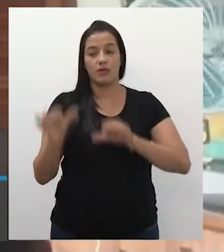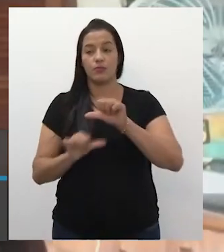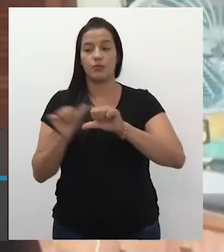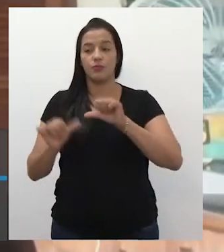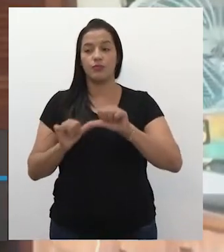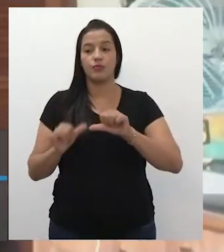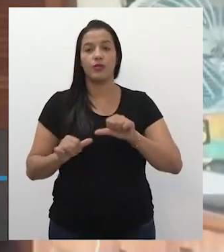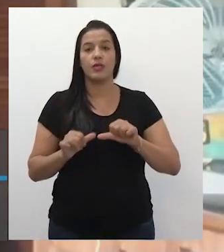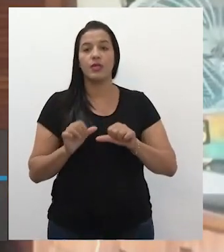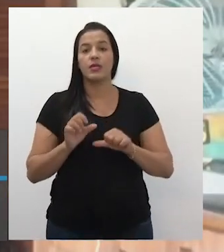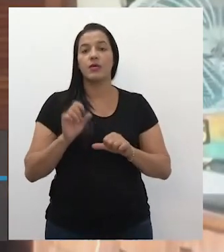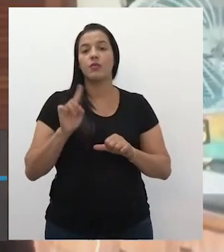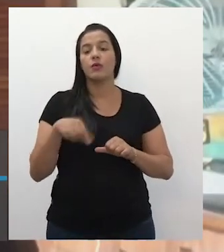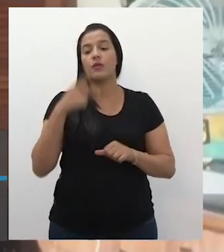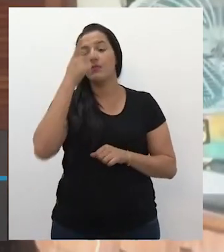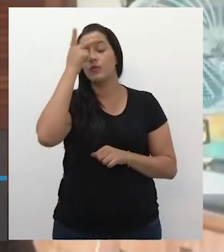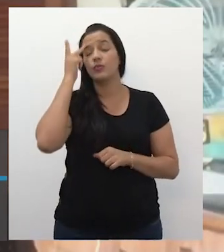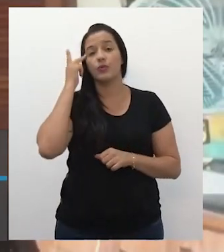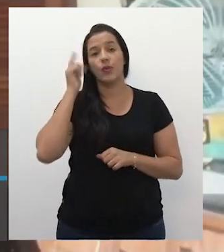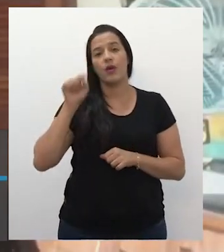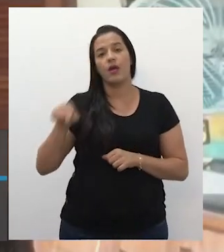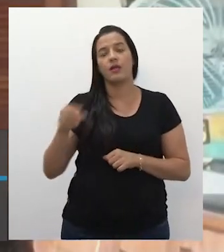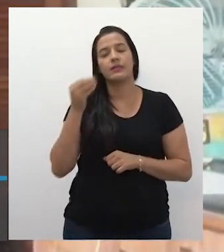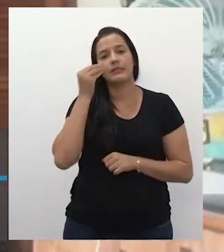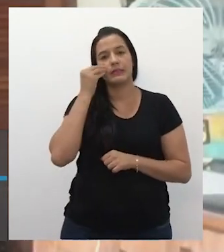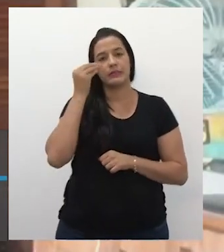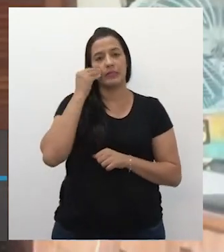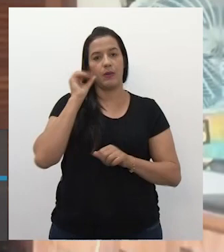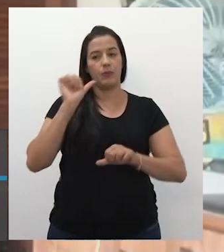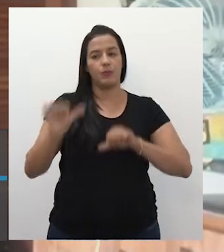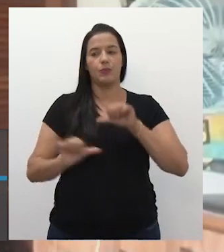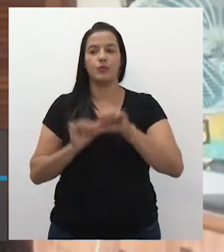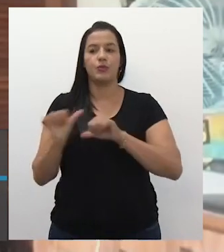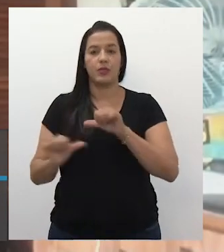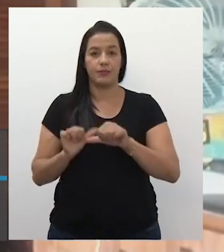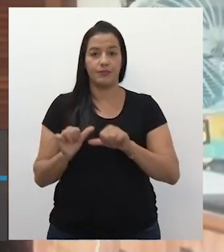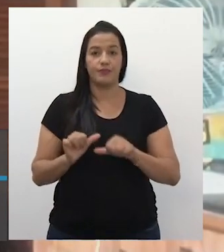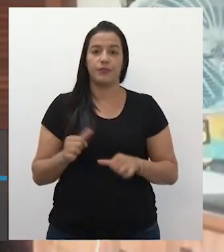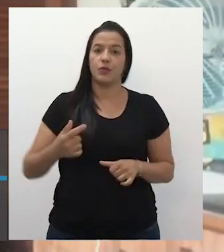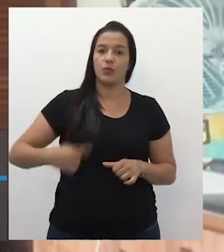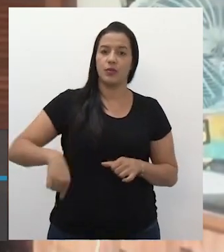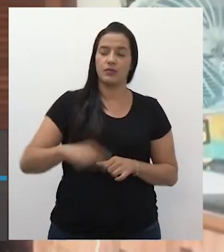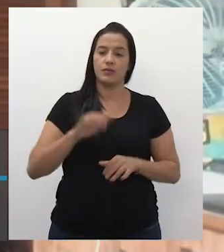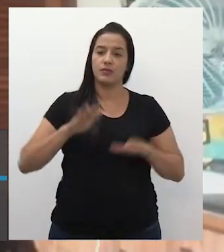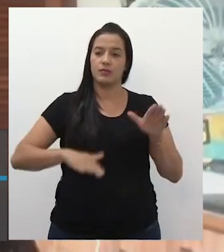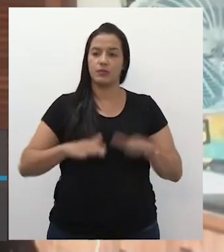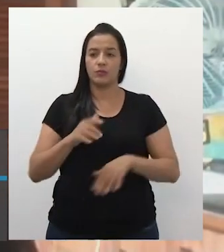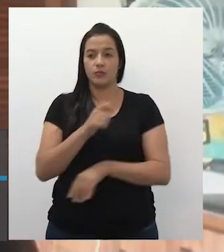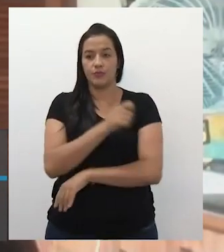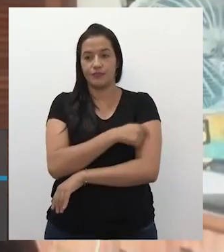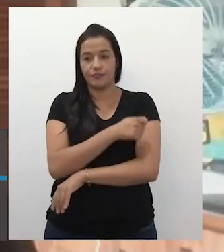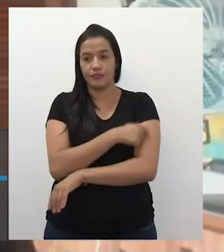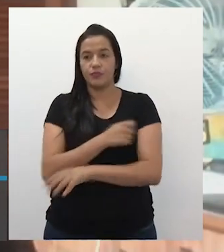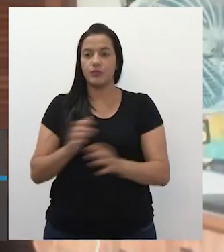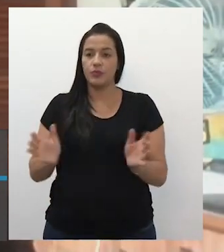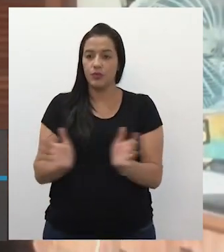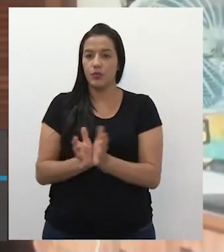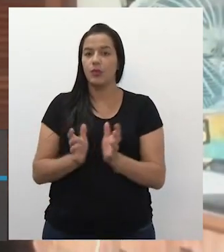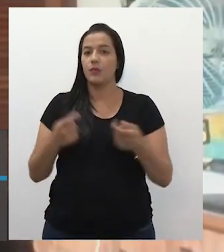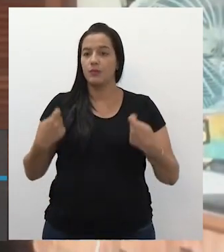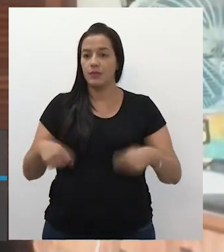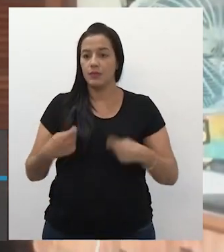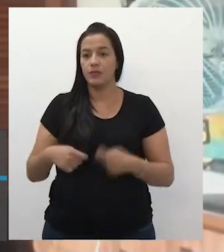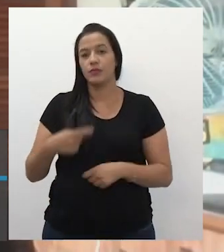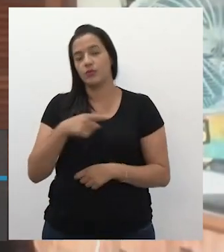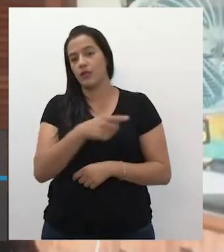alguém mudar essa prática. Então, assim, eu começo a trabalhar com os meus estudantes e eu, obviamente, preciso fazer isso com os